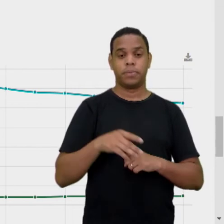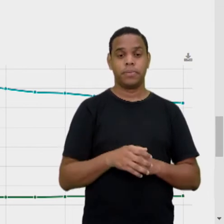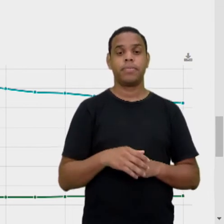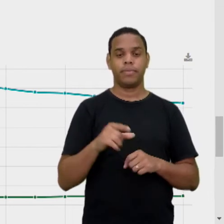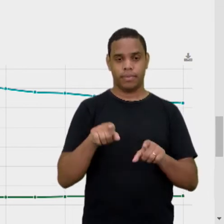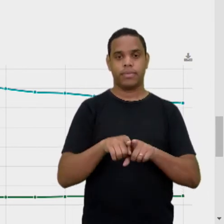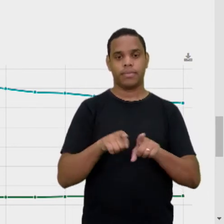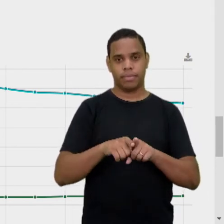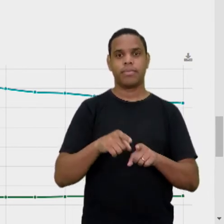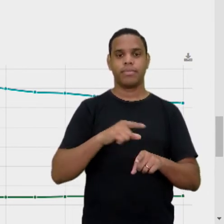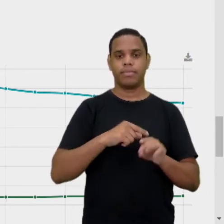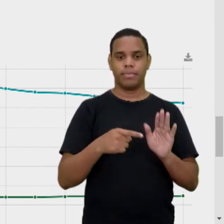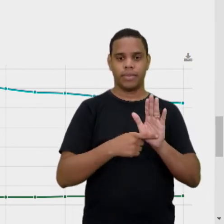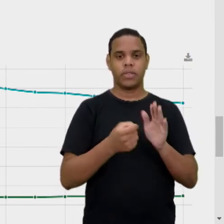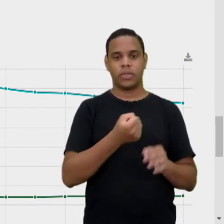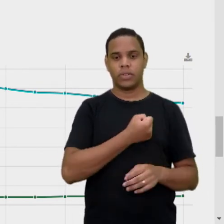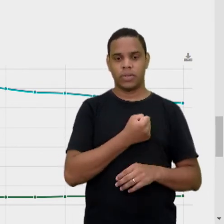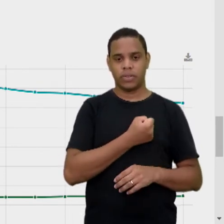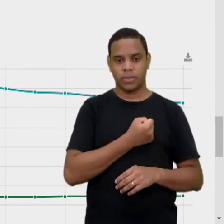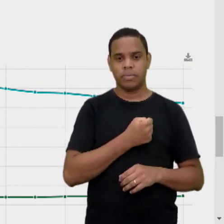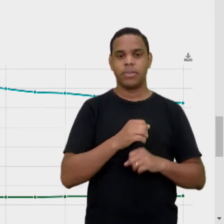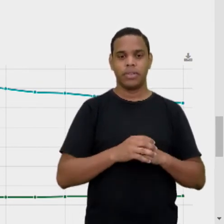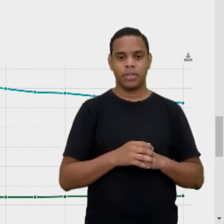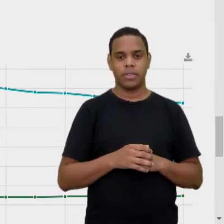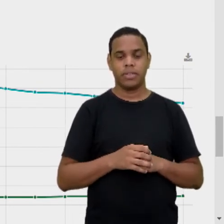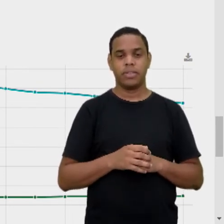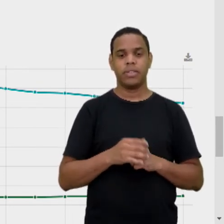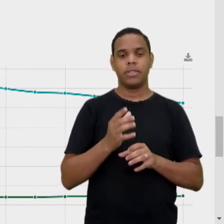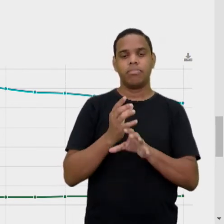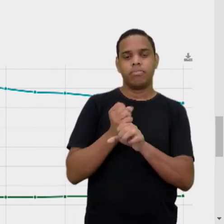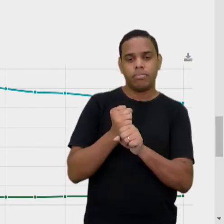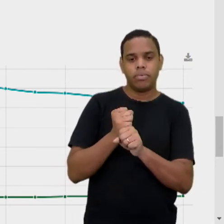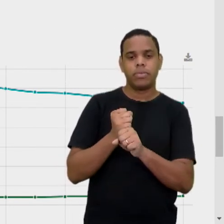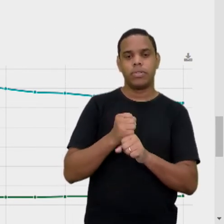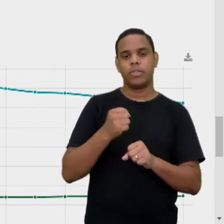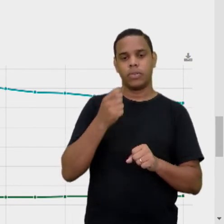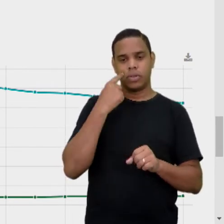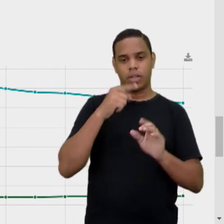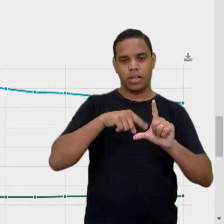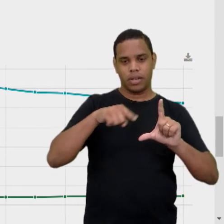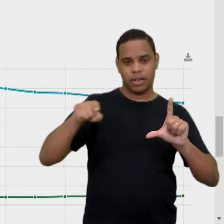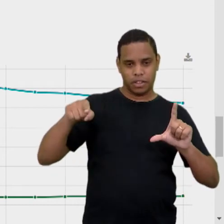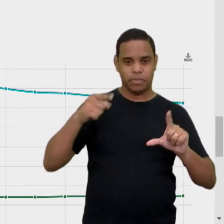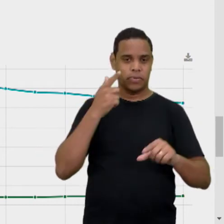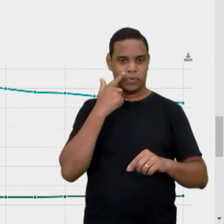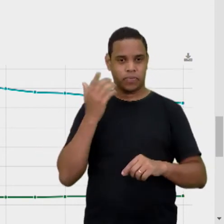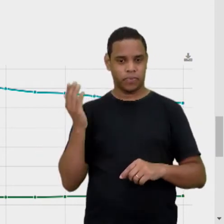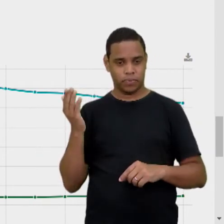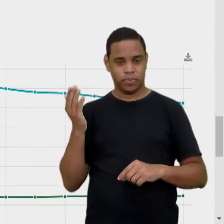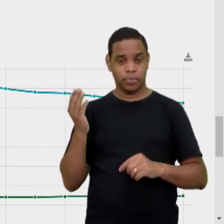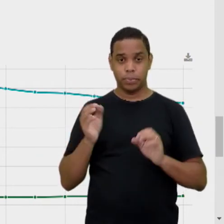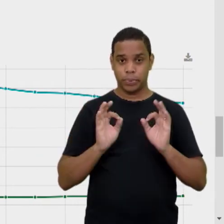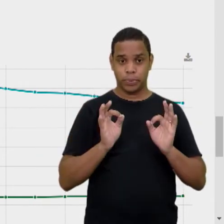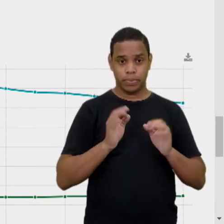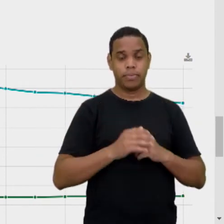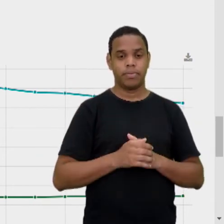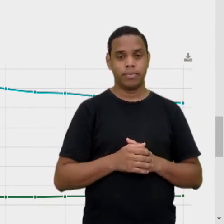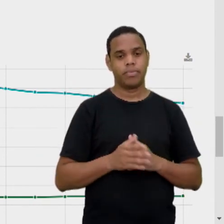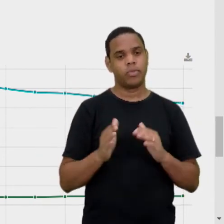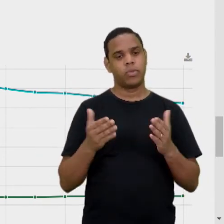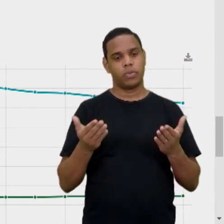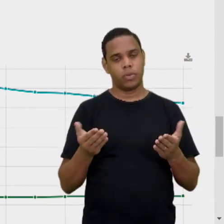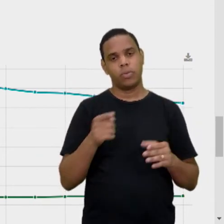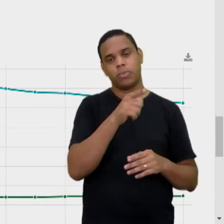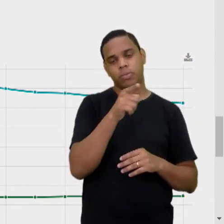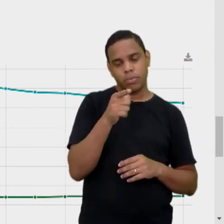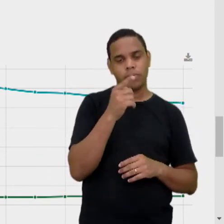Também aparece aqui os números de estabelecimentos, como a gente já viu no gráfico ao lado, tá certo? Então, só